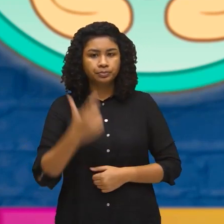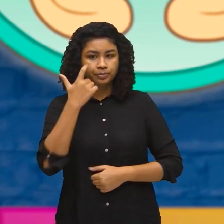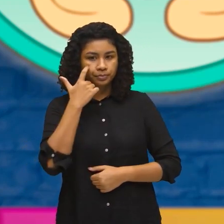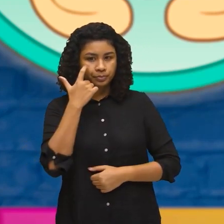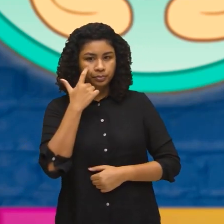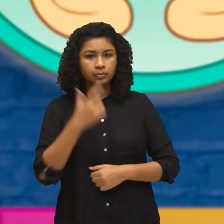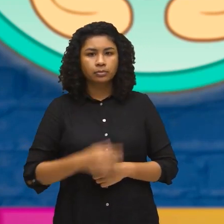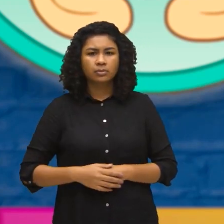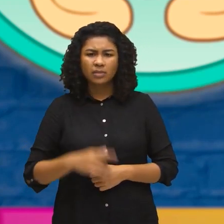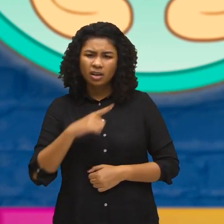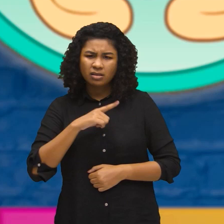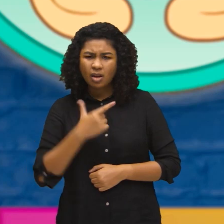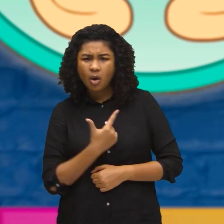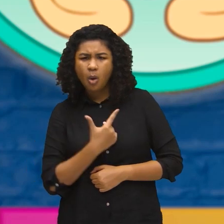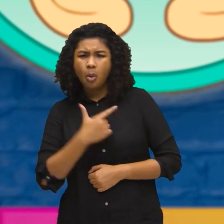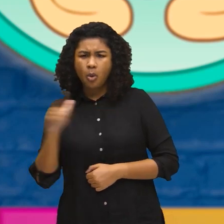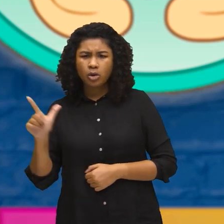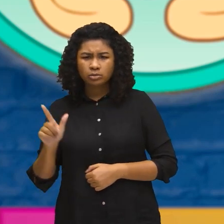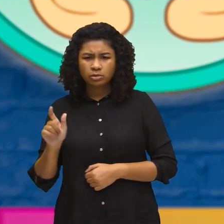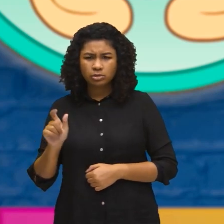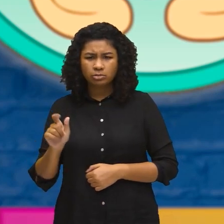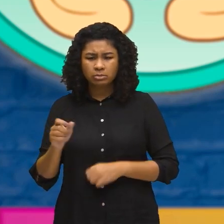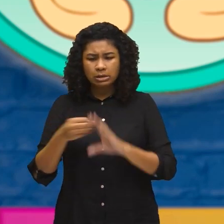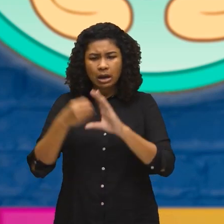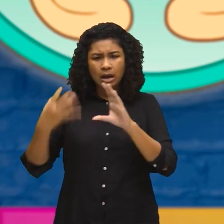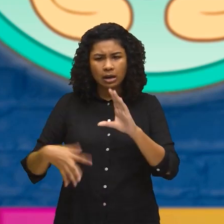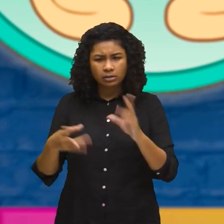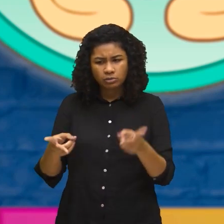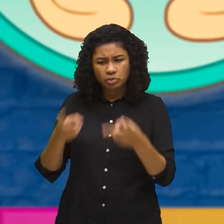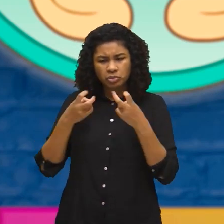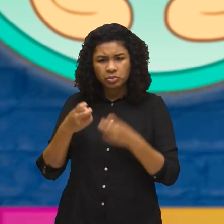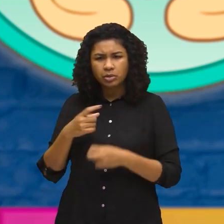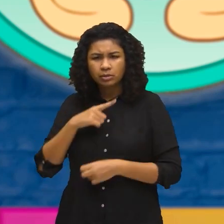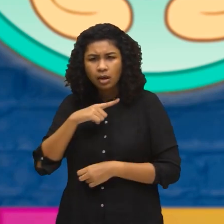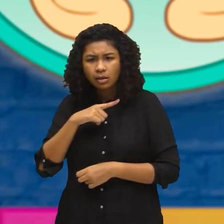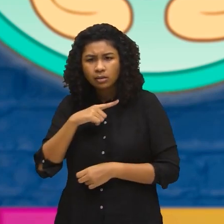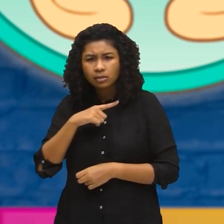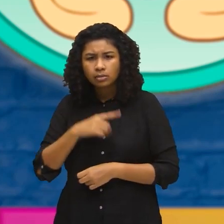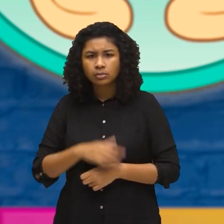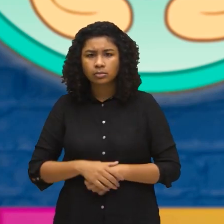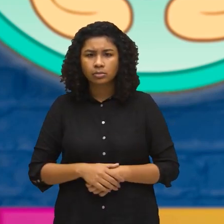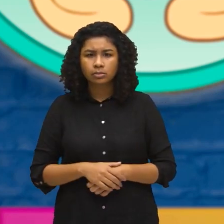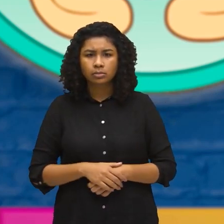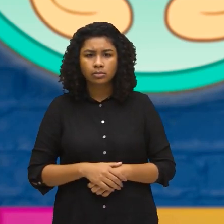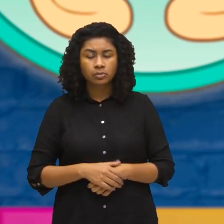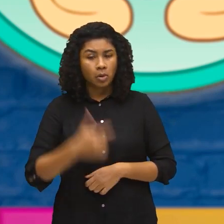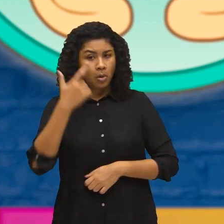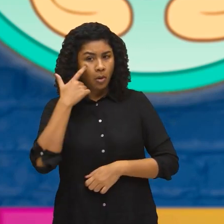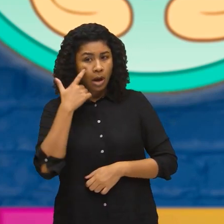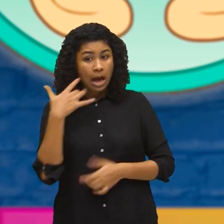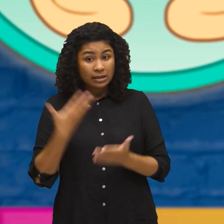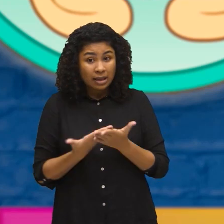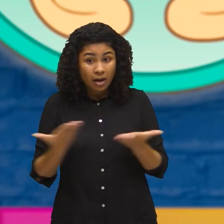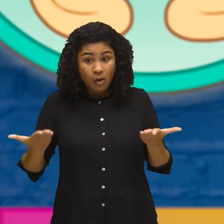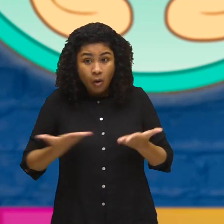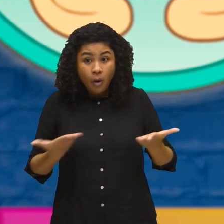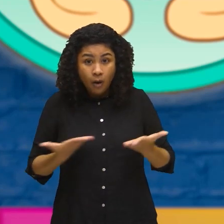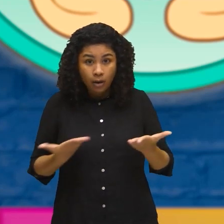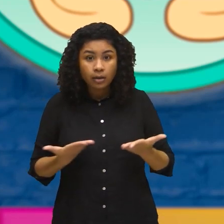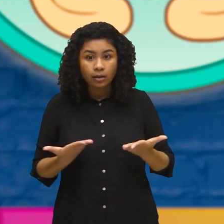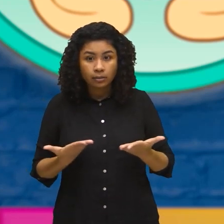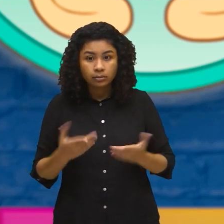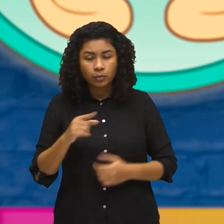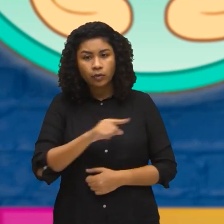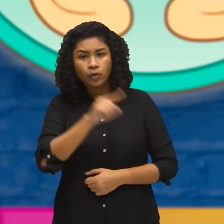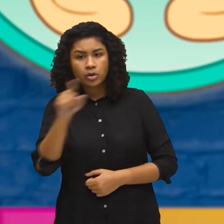outro sinal que a gente possa conversar? Até aqui, senhores pais e professores, né?